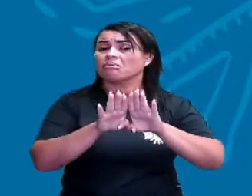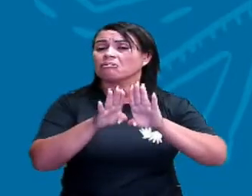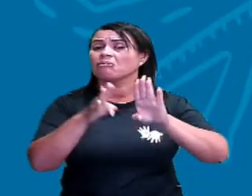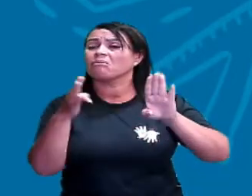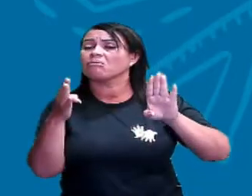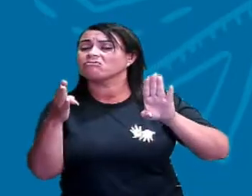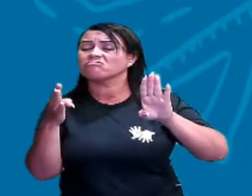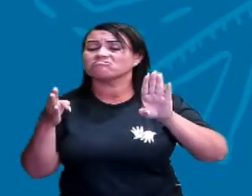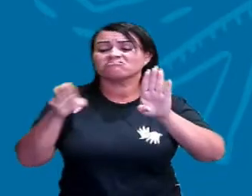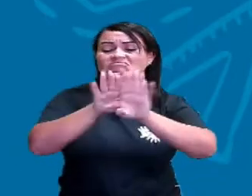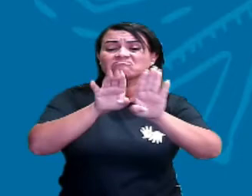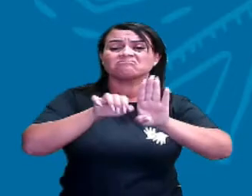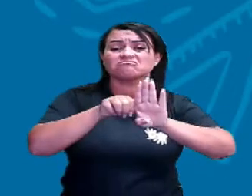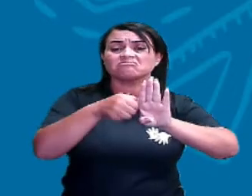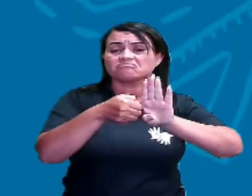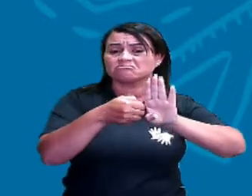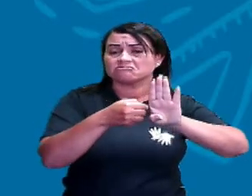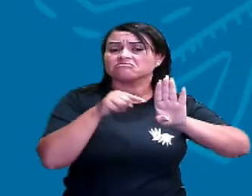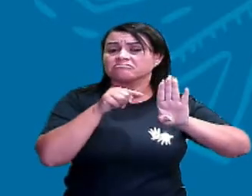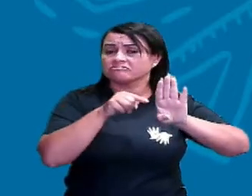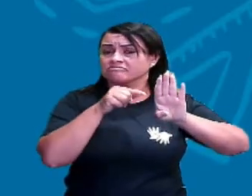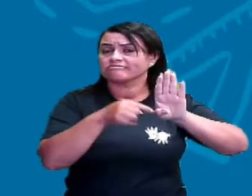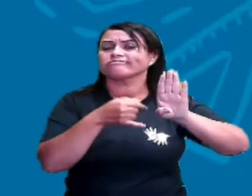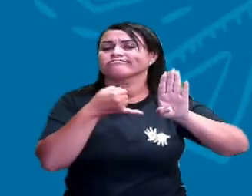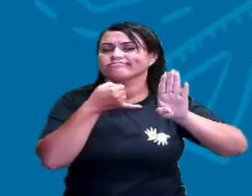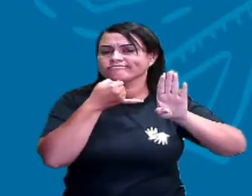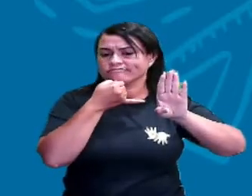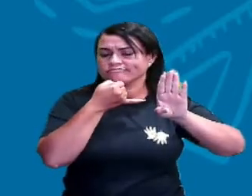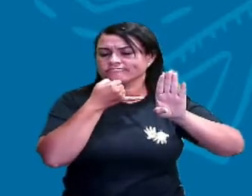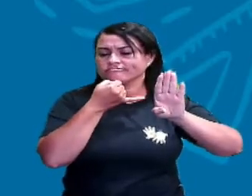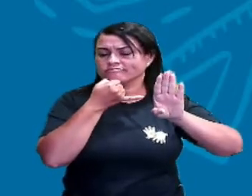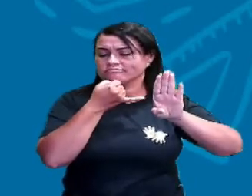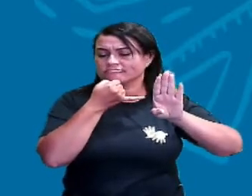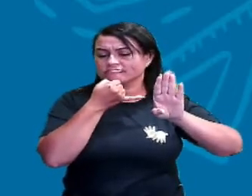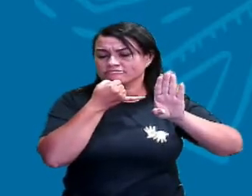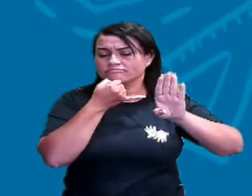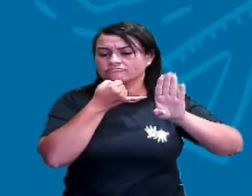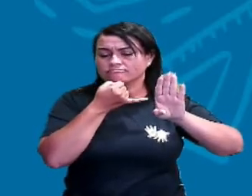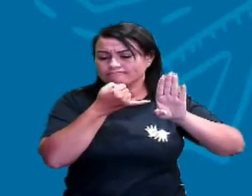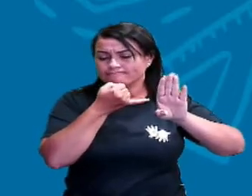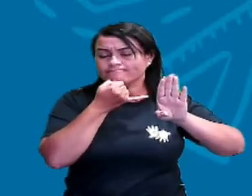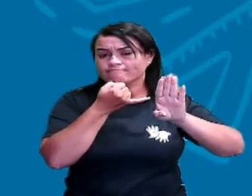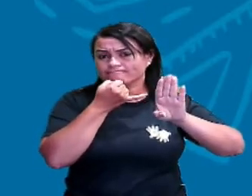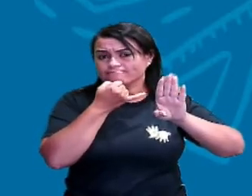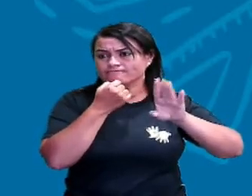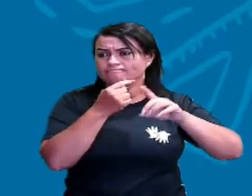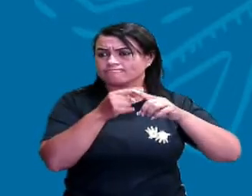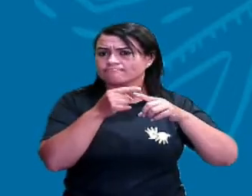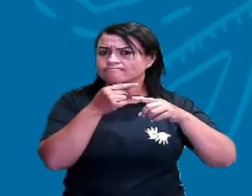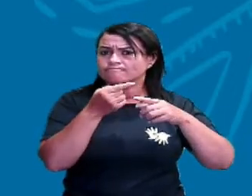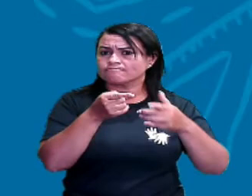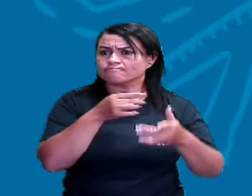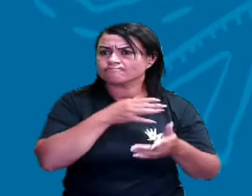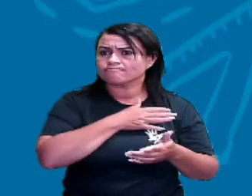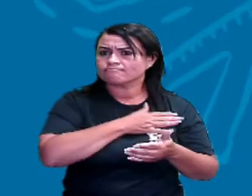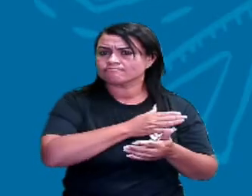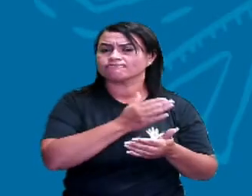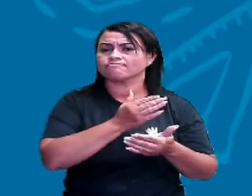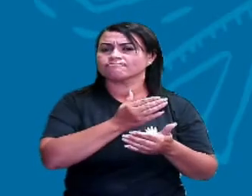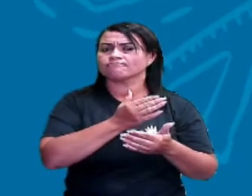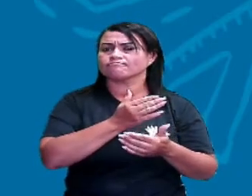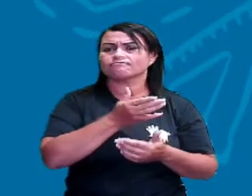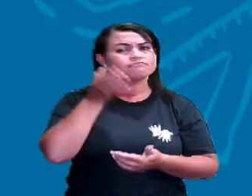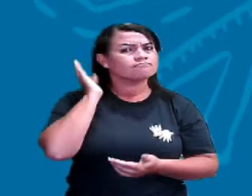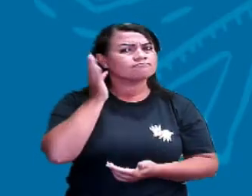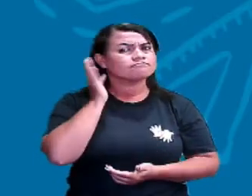demonstrou um sentimento de tristeza, certo? Ela ficou triste porque ela não gosta de ser